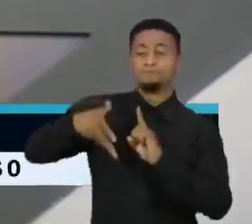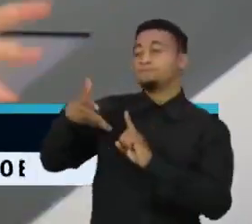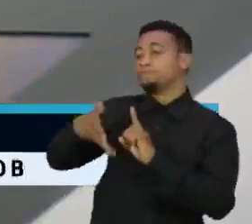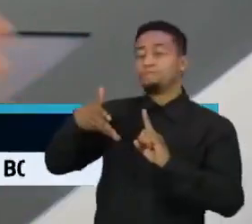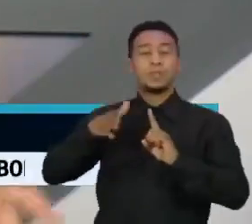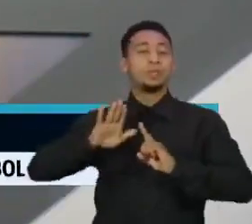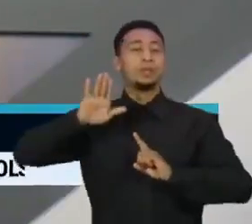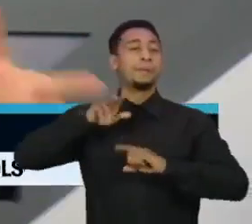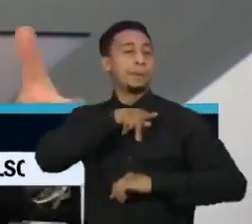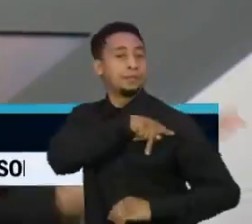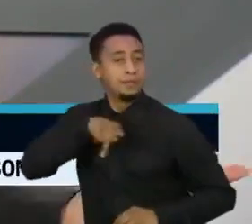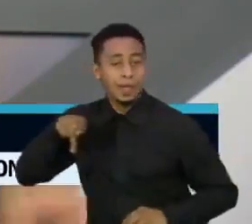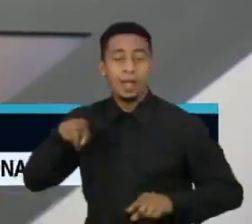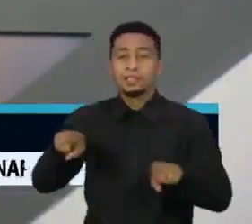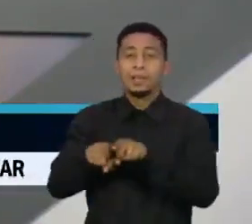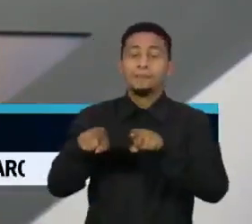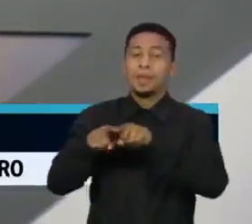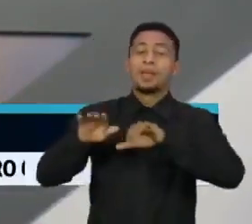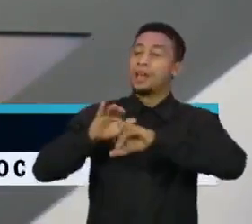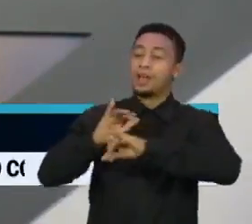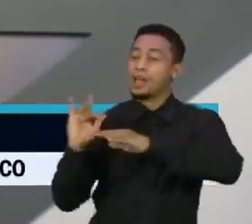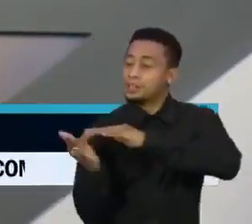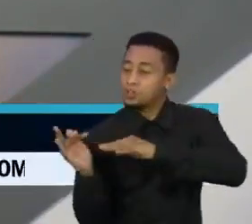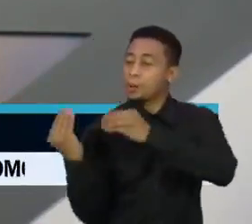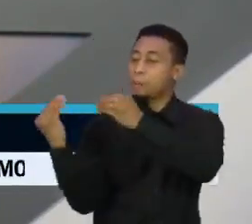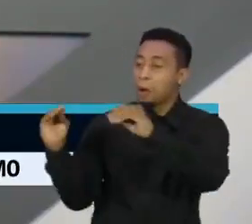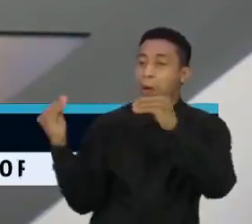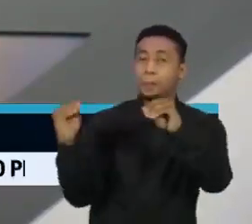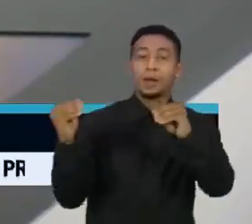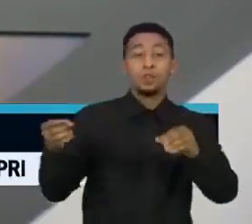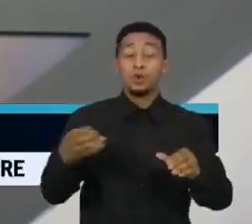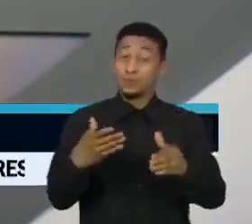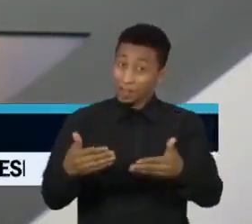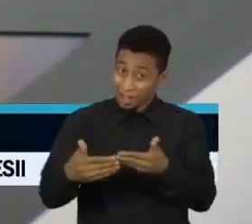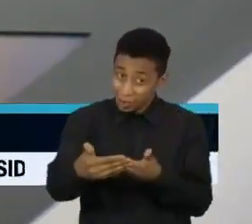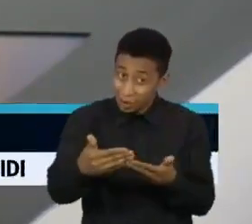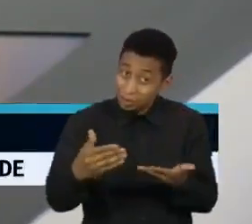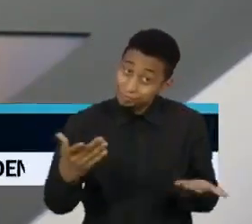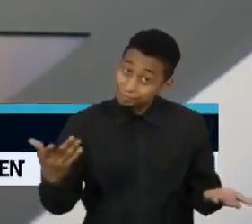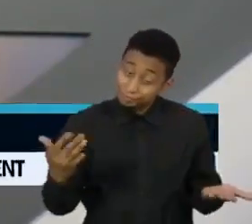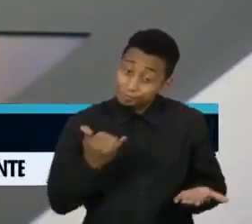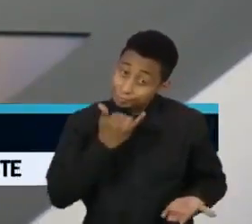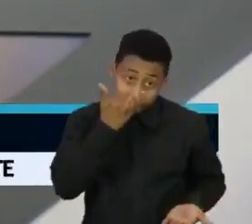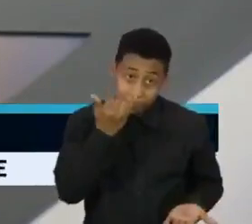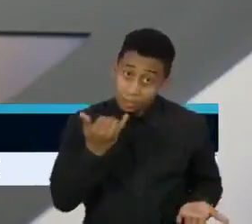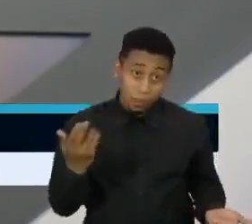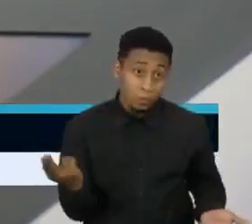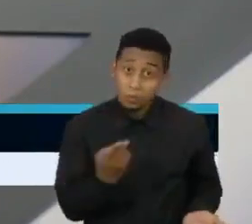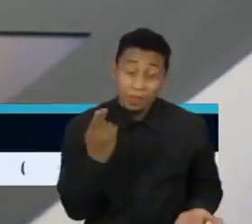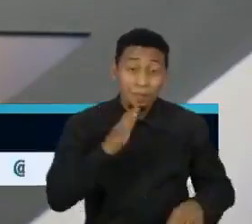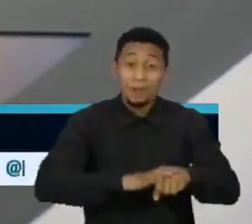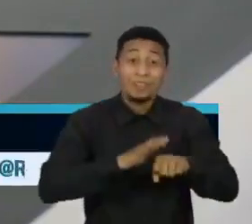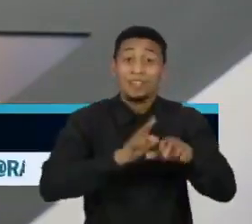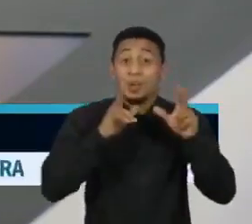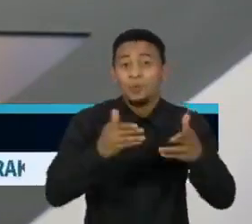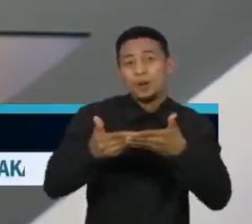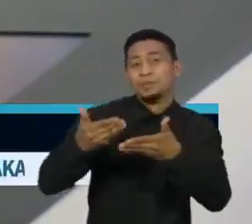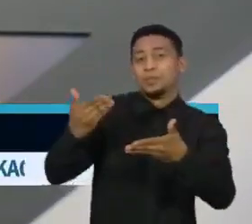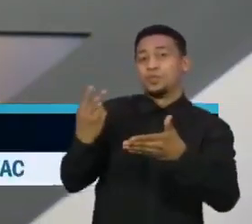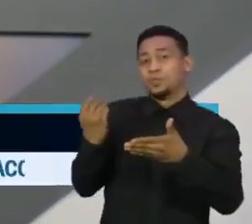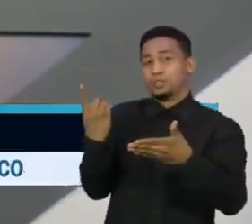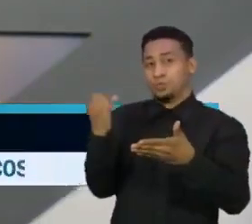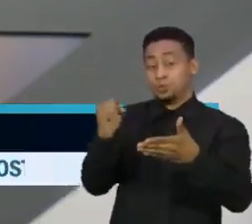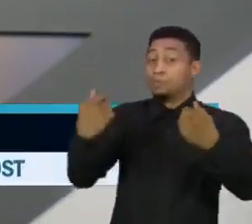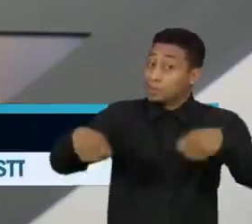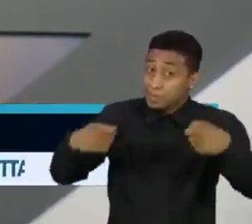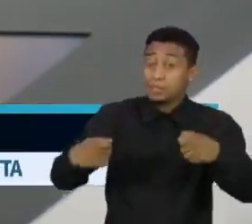podia fazer a eleição via redes sociais vai ficar mais difícil dele fazer isso agora ele vai precisar de apoio para te dar ele precisa de estrutura ele